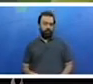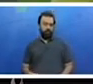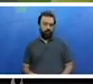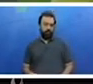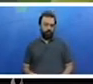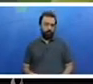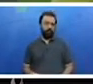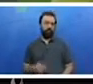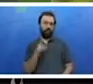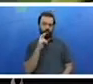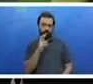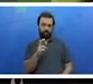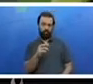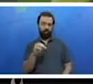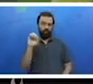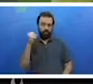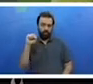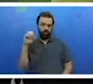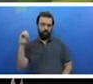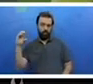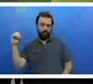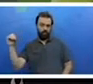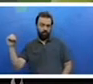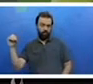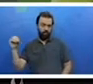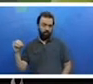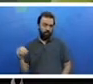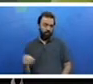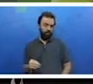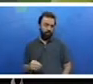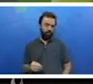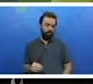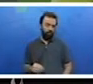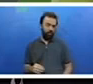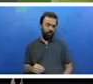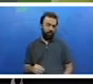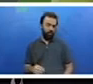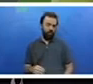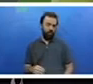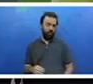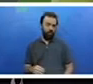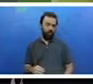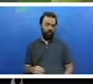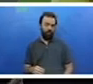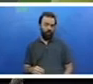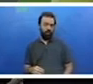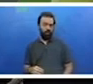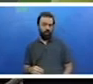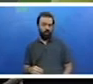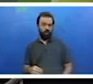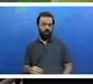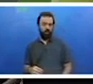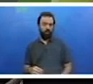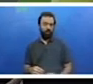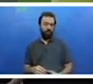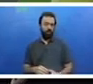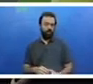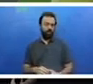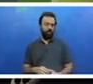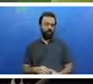O resultado 800, se eu dividir por qualquer um desses daqui, eu vou ter o outro